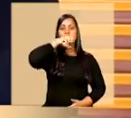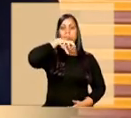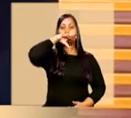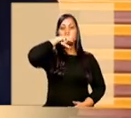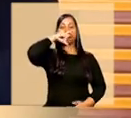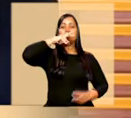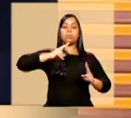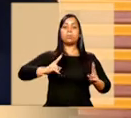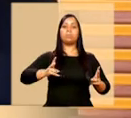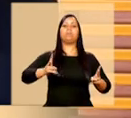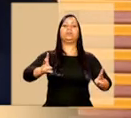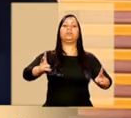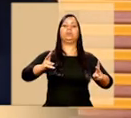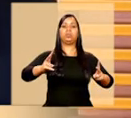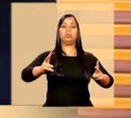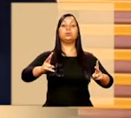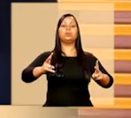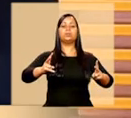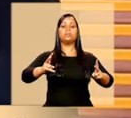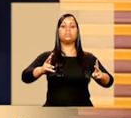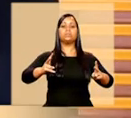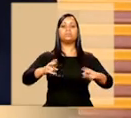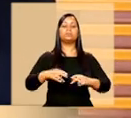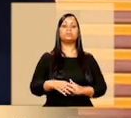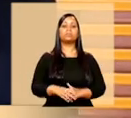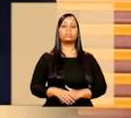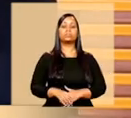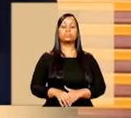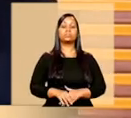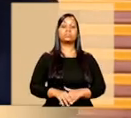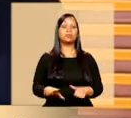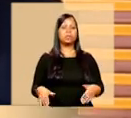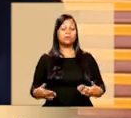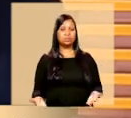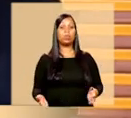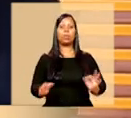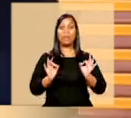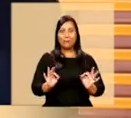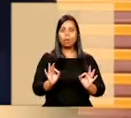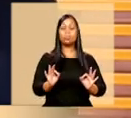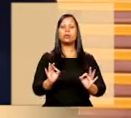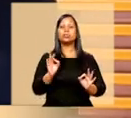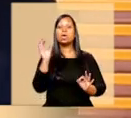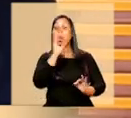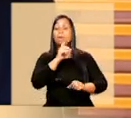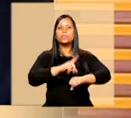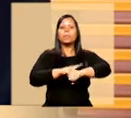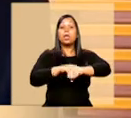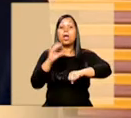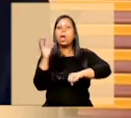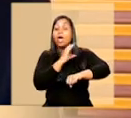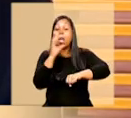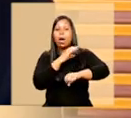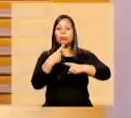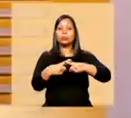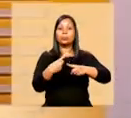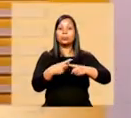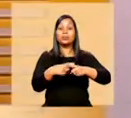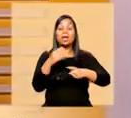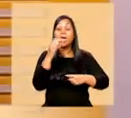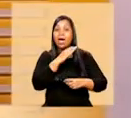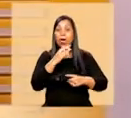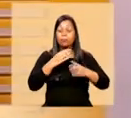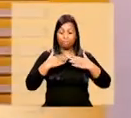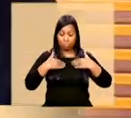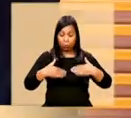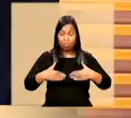Sempre vai estar entubado para manter a respiração e a oxigenação dos tecidos. Então, realmente é uma corrida contra o tempo, porque esse órgão,